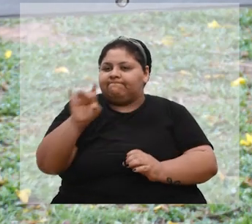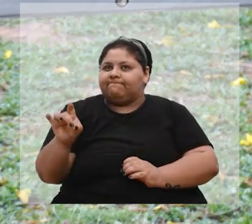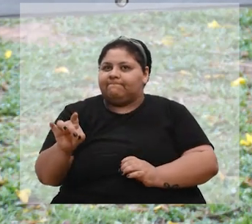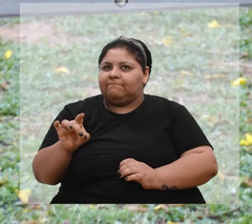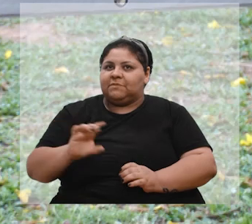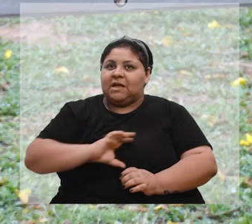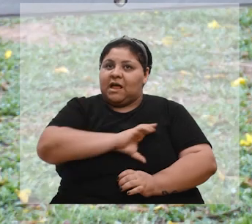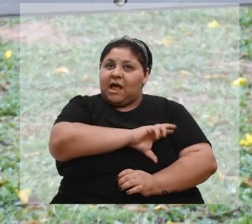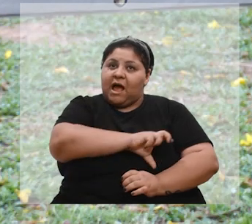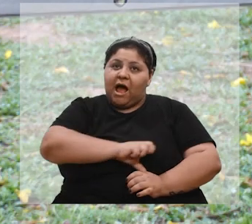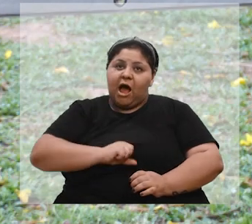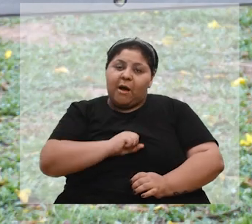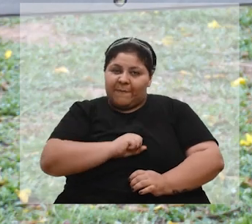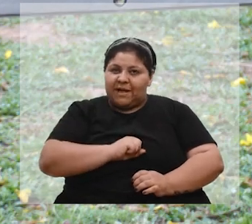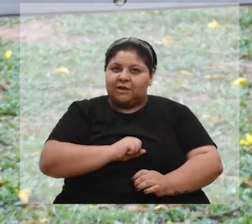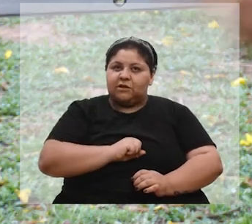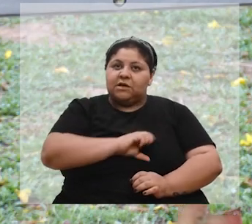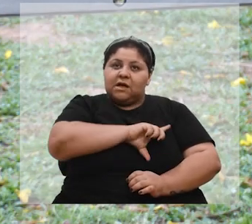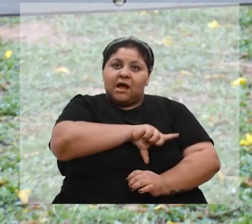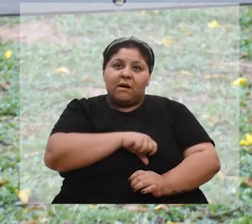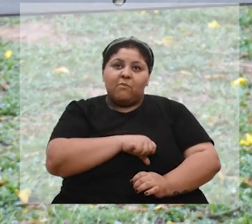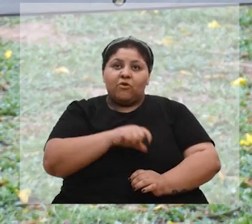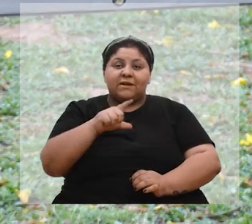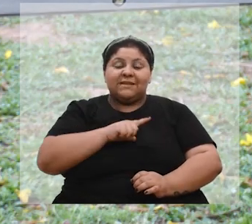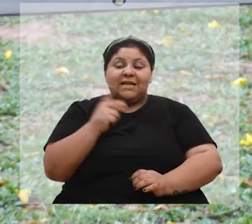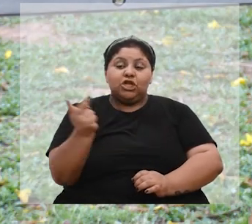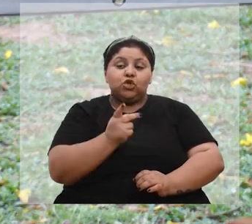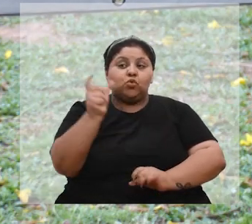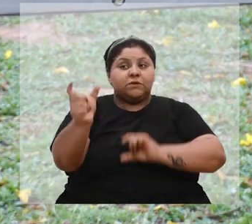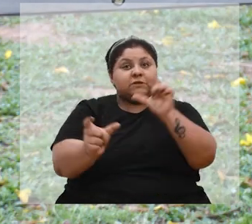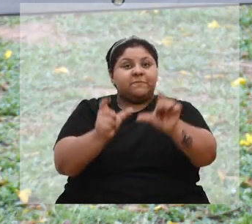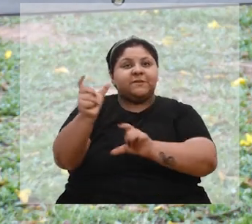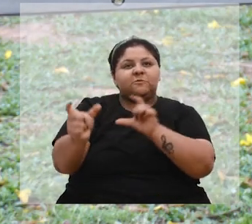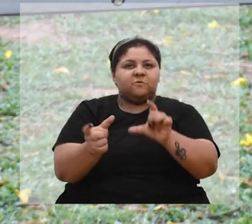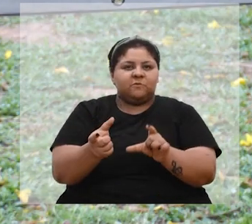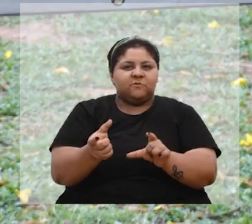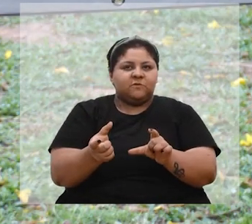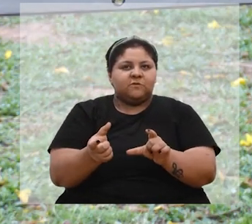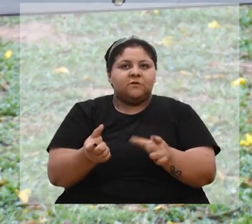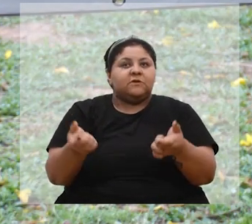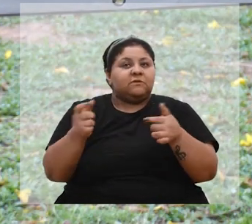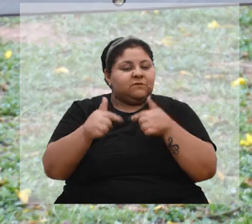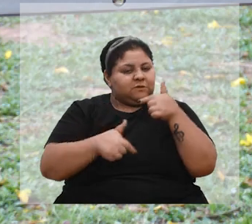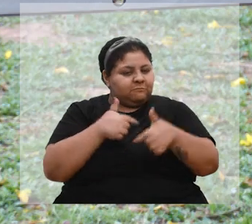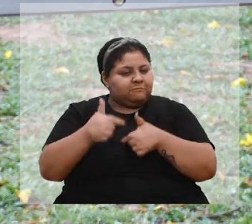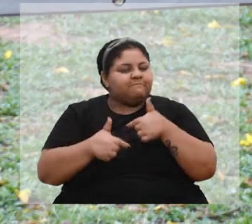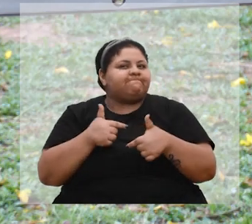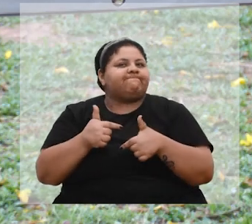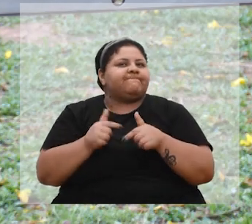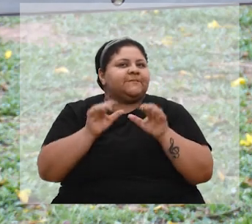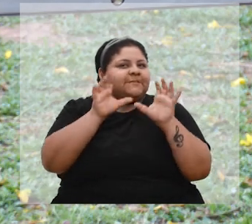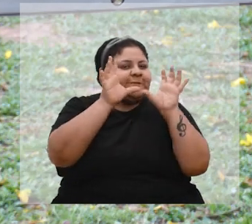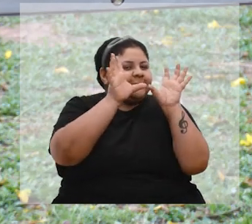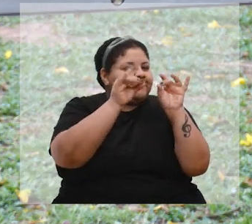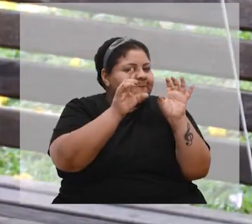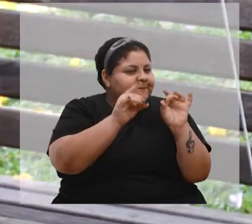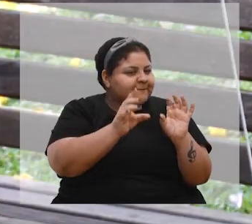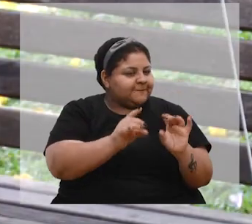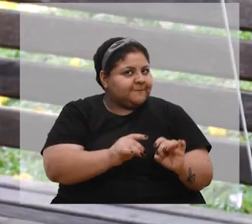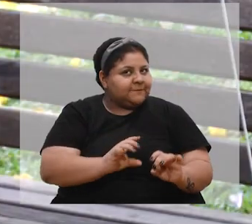encontro amoroso, nunca é só de um que se trata. Tem sempre o outro também. Então, é um trabalho